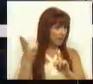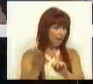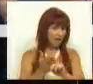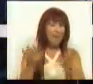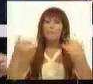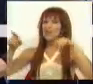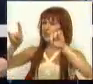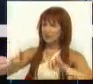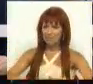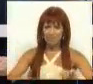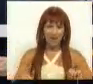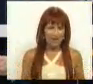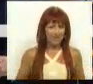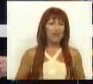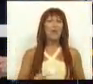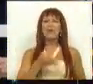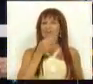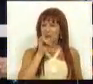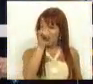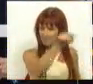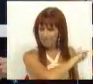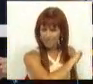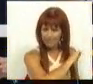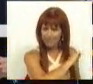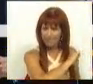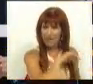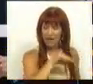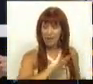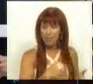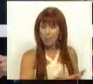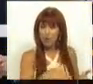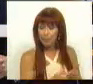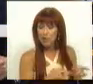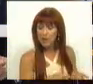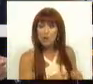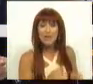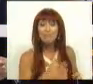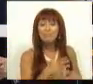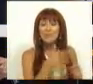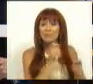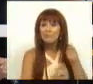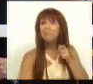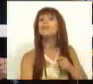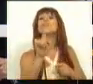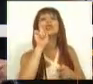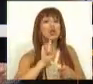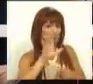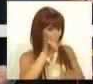mas também não posso deixar de referir que estas propostas e a sua intervenção também, Sra.